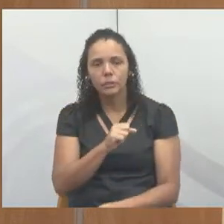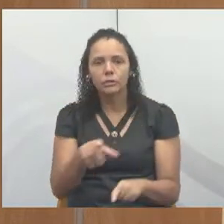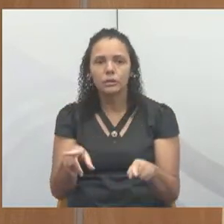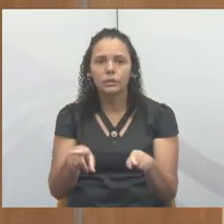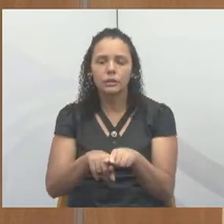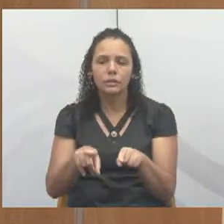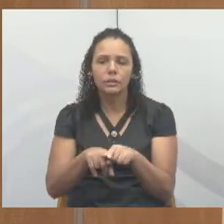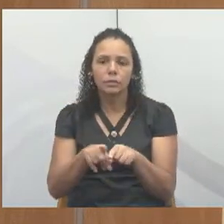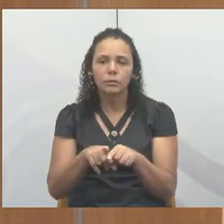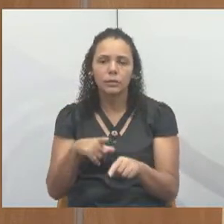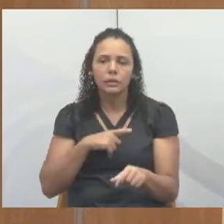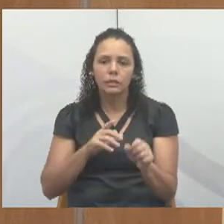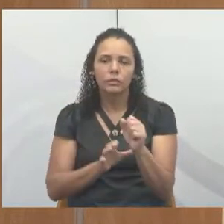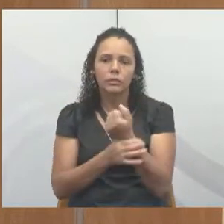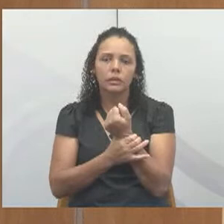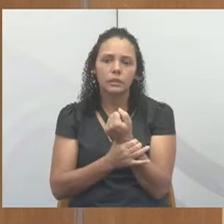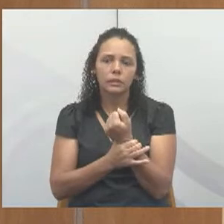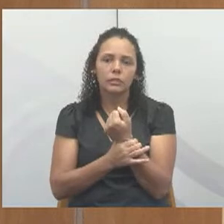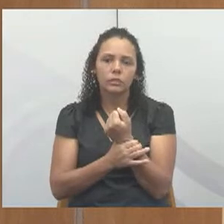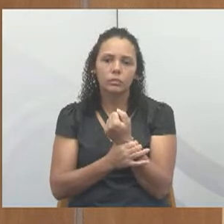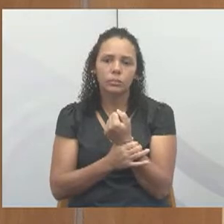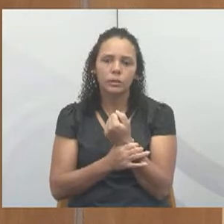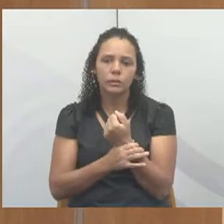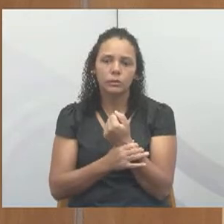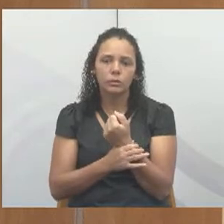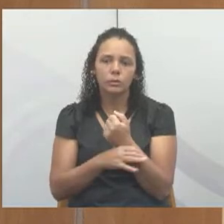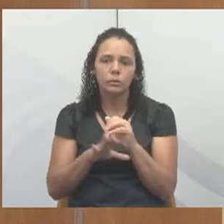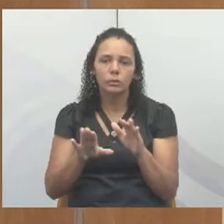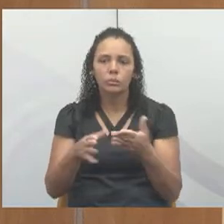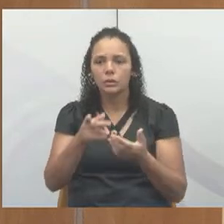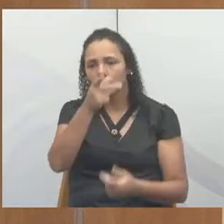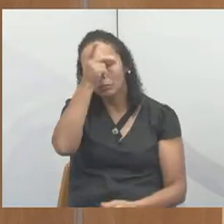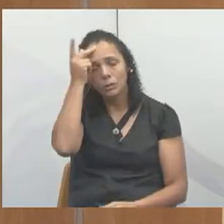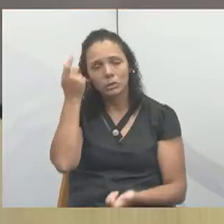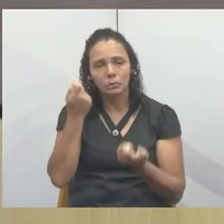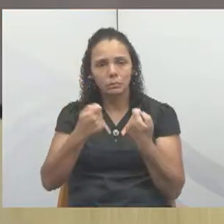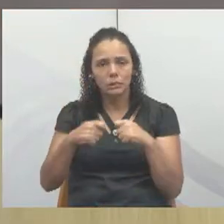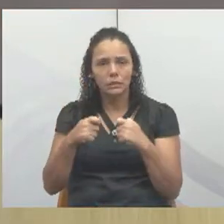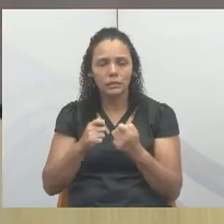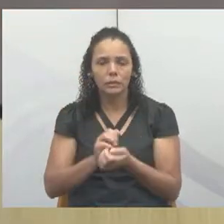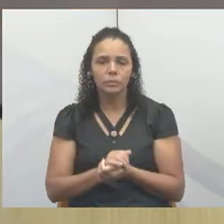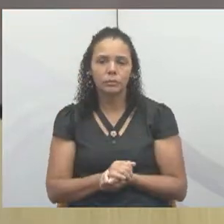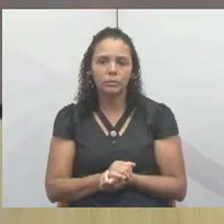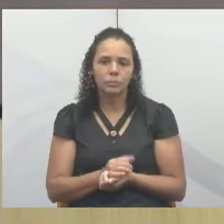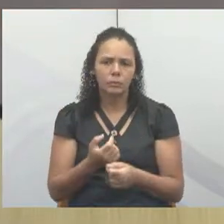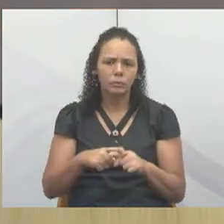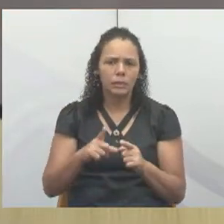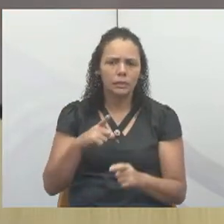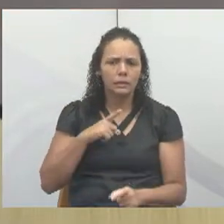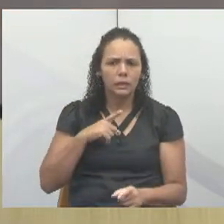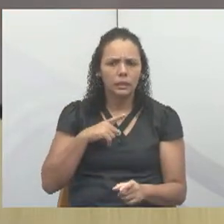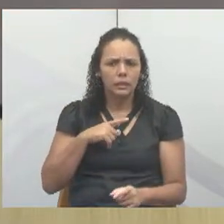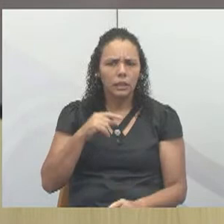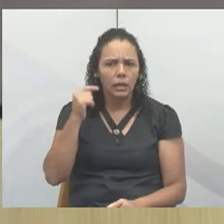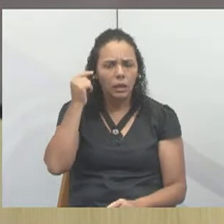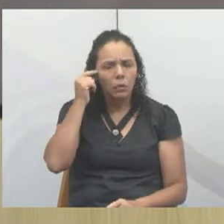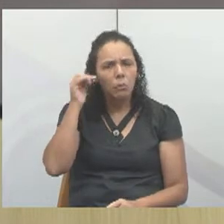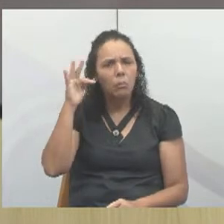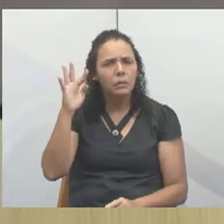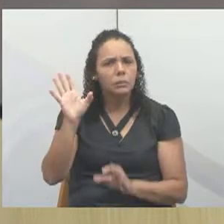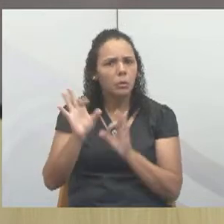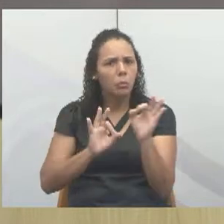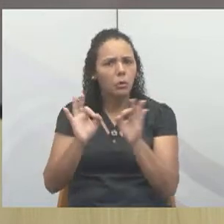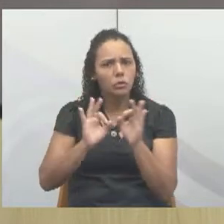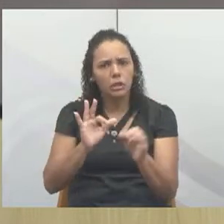o munícipe o atendimento quando ele precisa. Mas há um pensamento da prefeitura para a construção